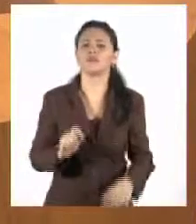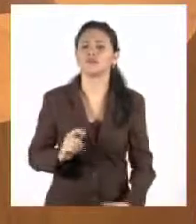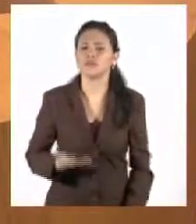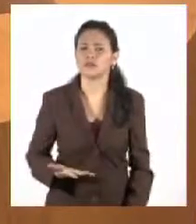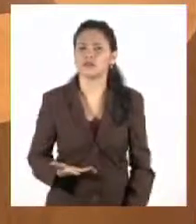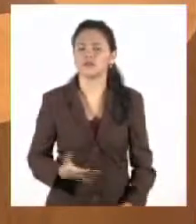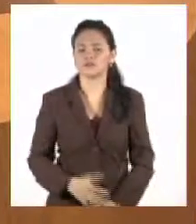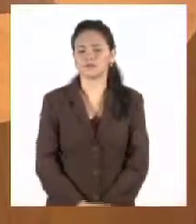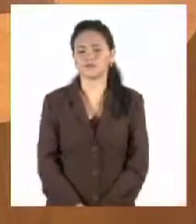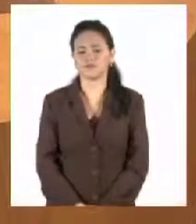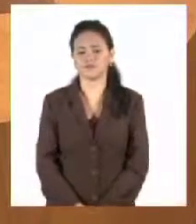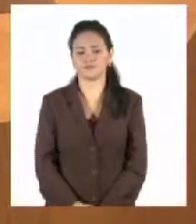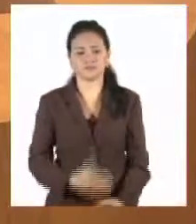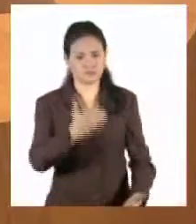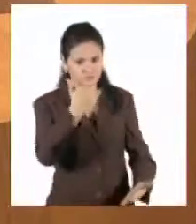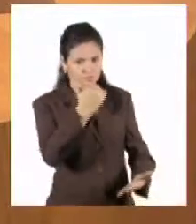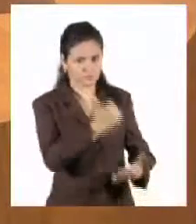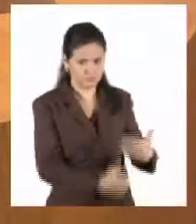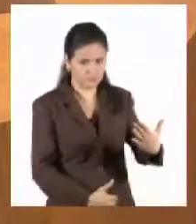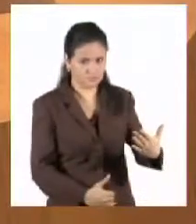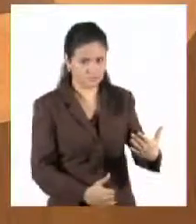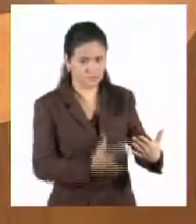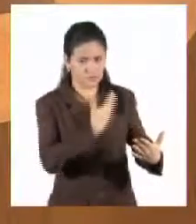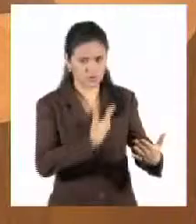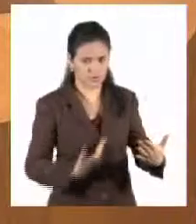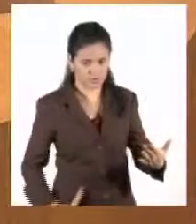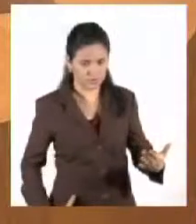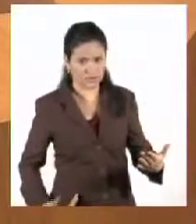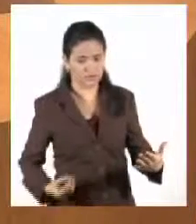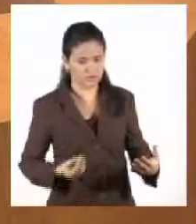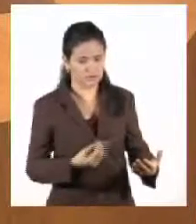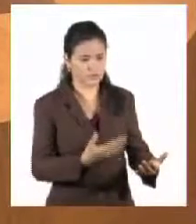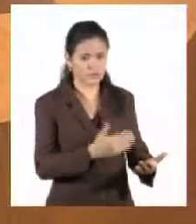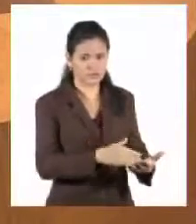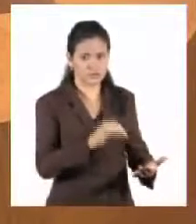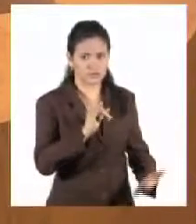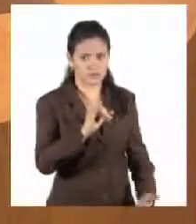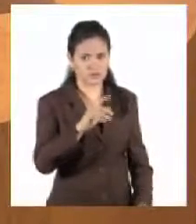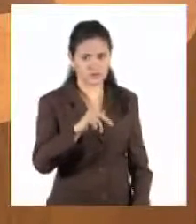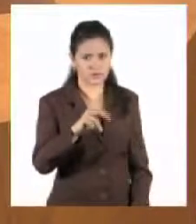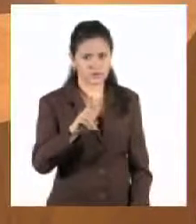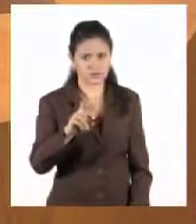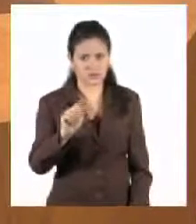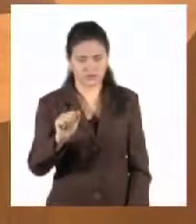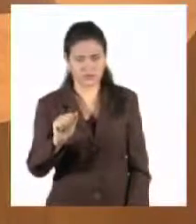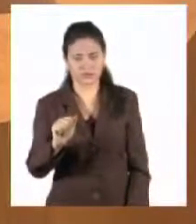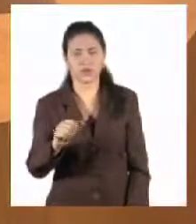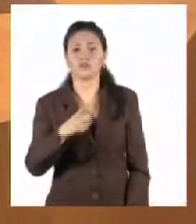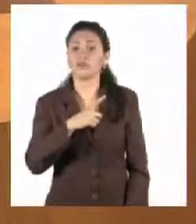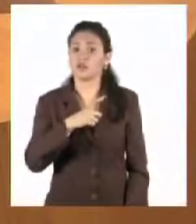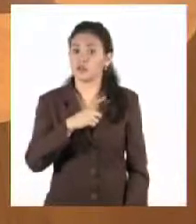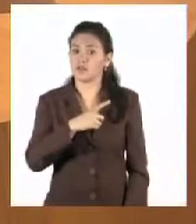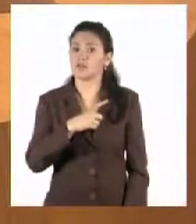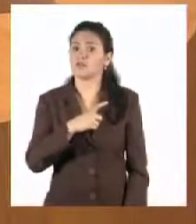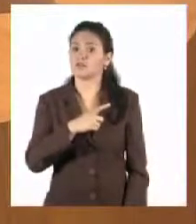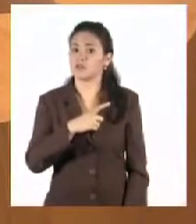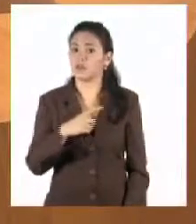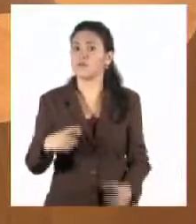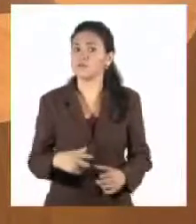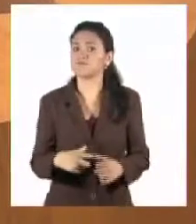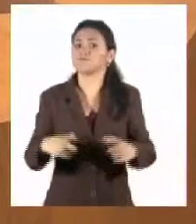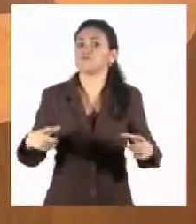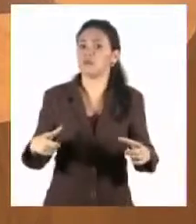com o desconto que o governo do Estado deu do IPVA, nós tivemos um crescimento da